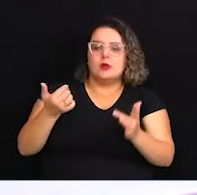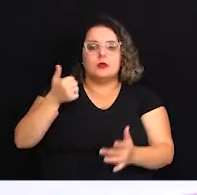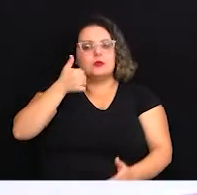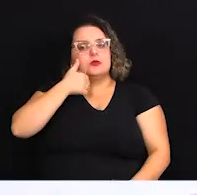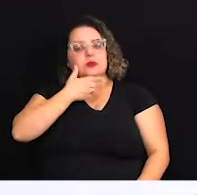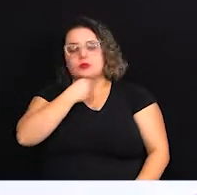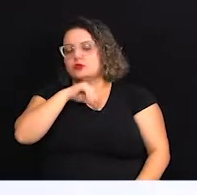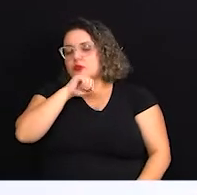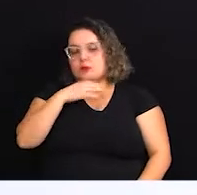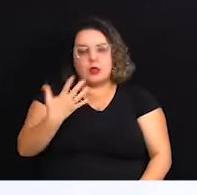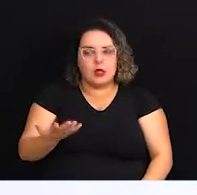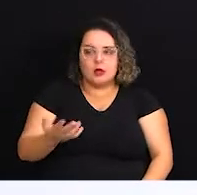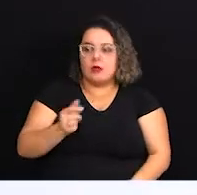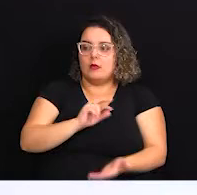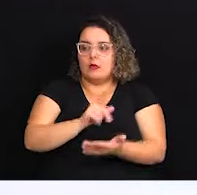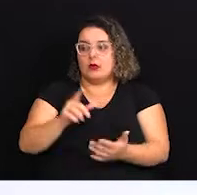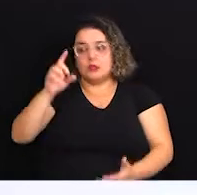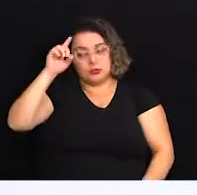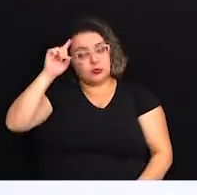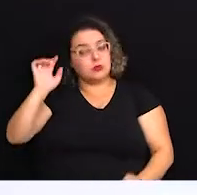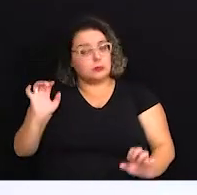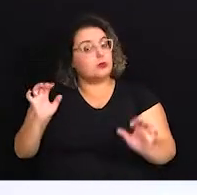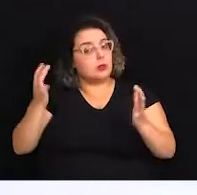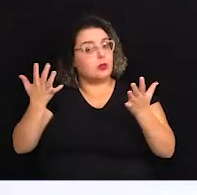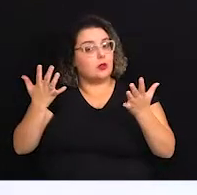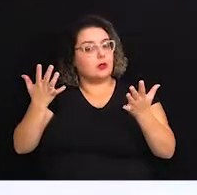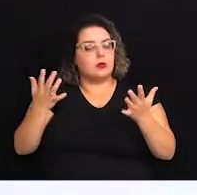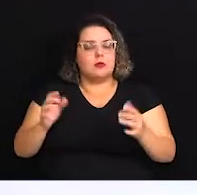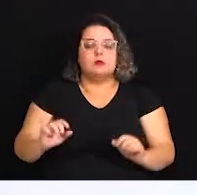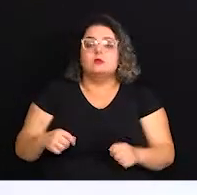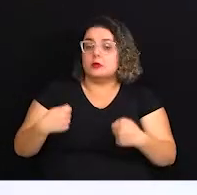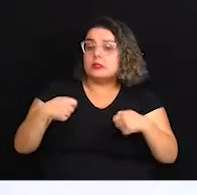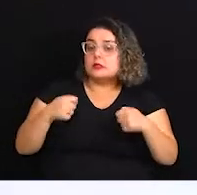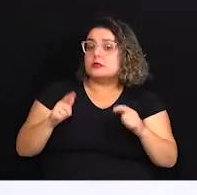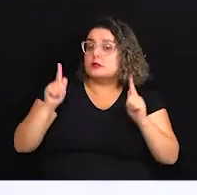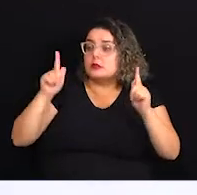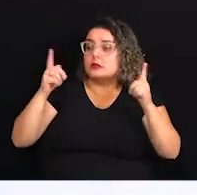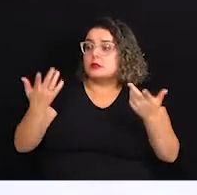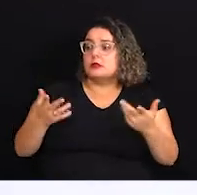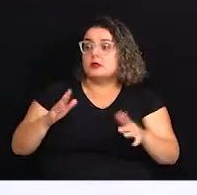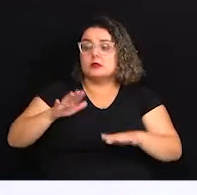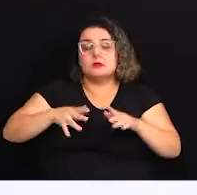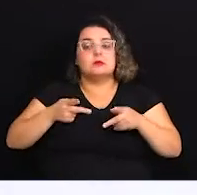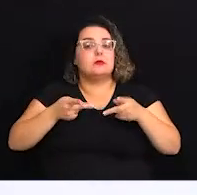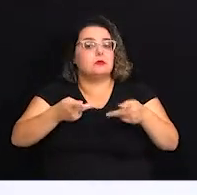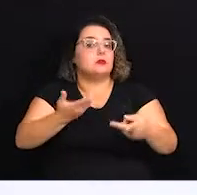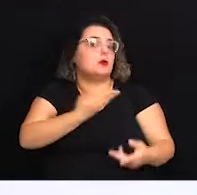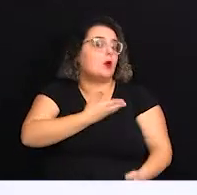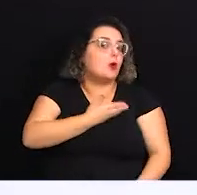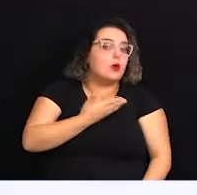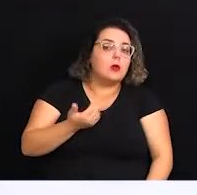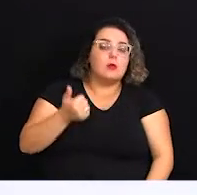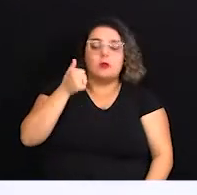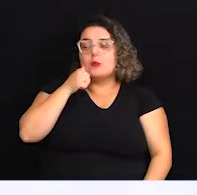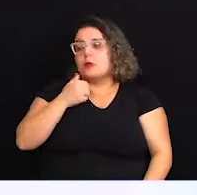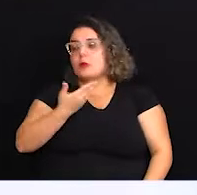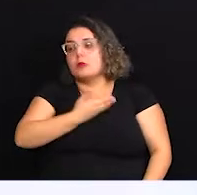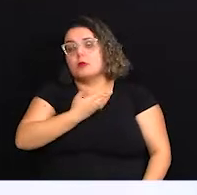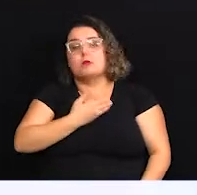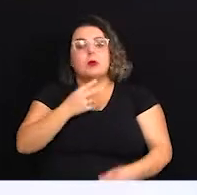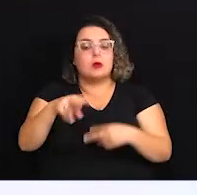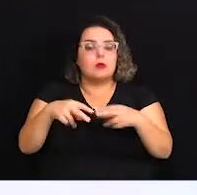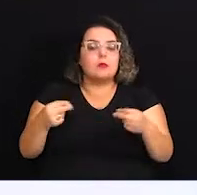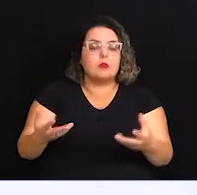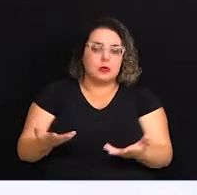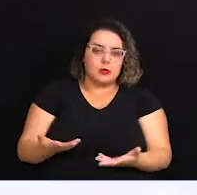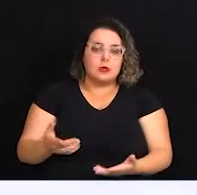dos Pais, né? Tem várias datas aí que a gente precisa comemorar. Às vezes vai visitar algum amigo, alguma amiga quer levar um